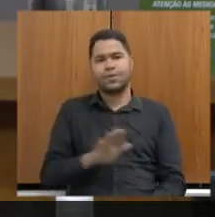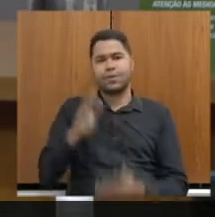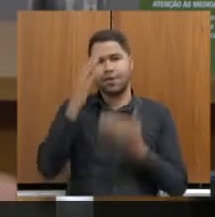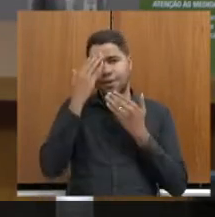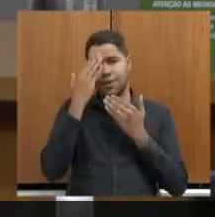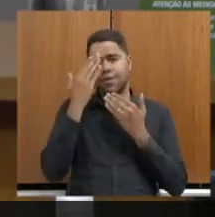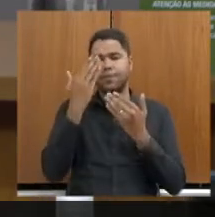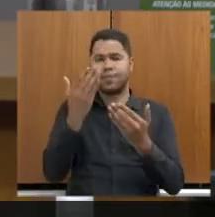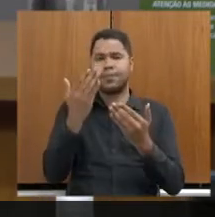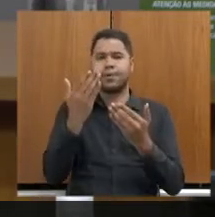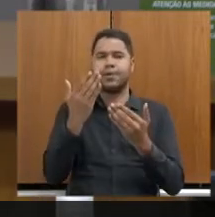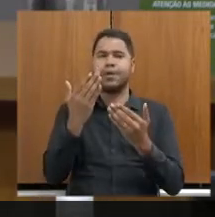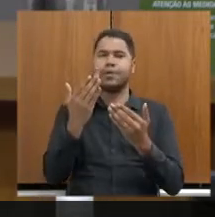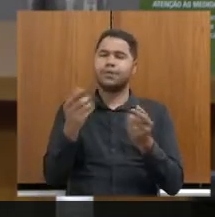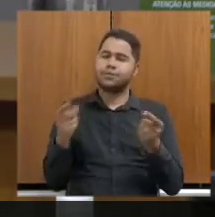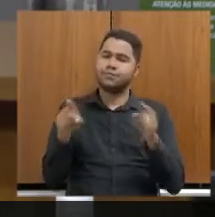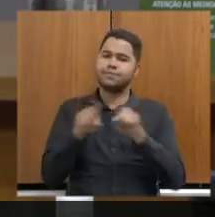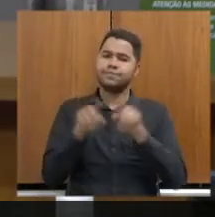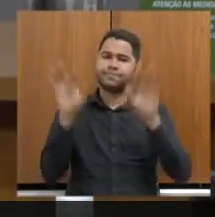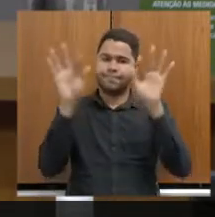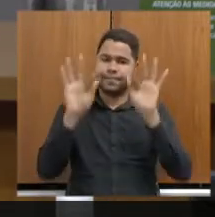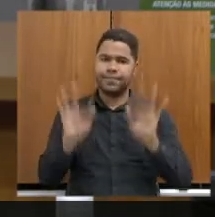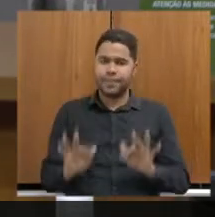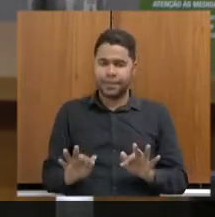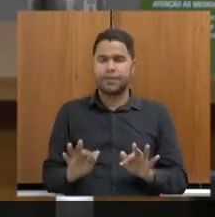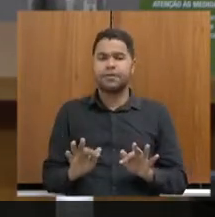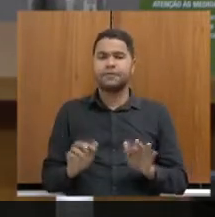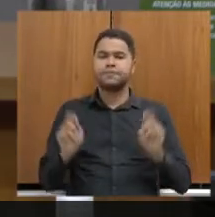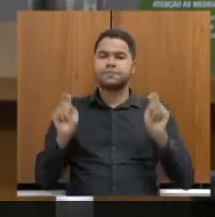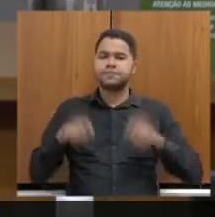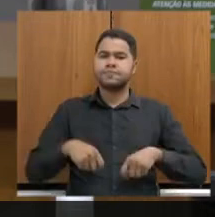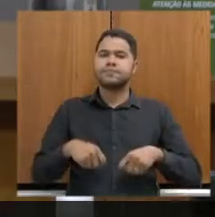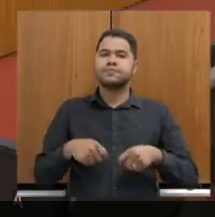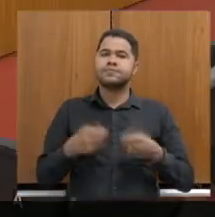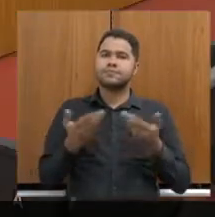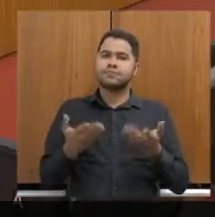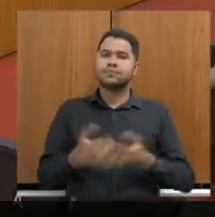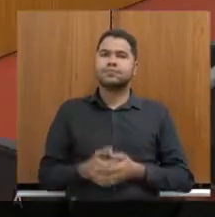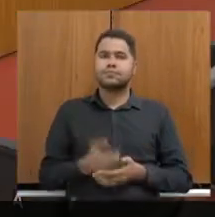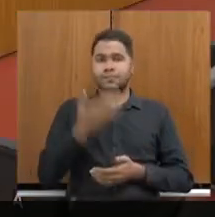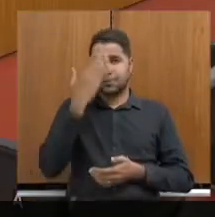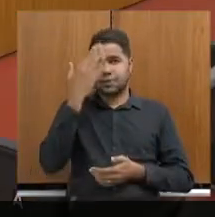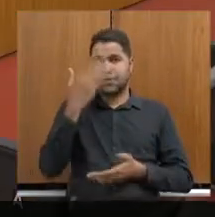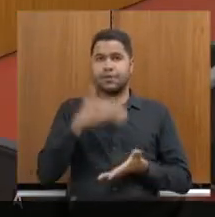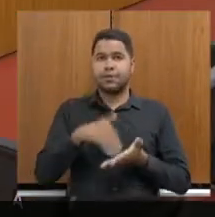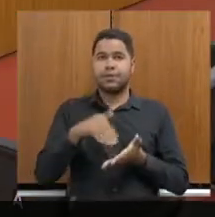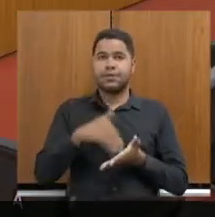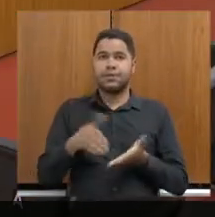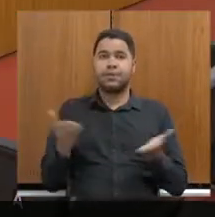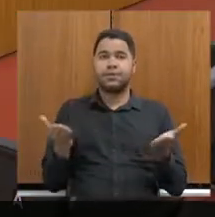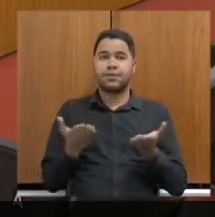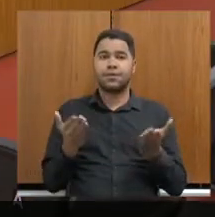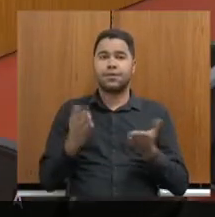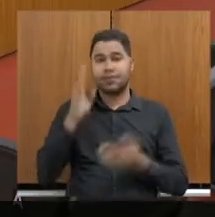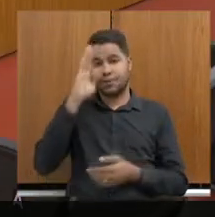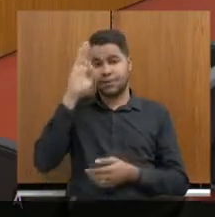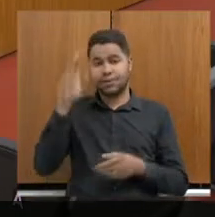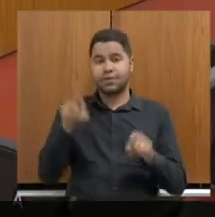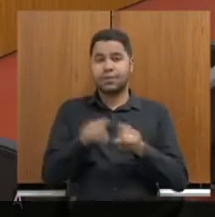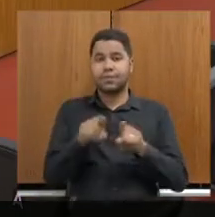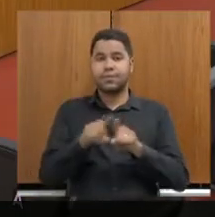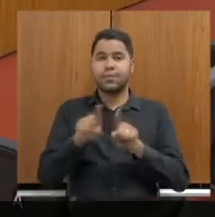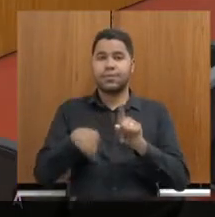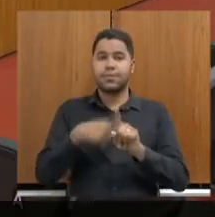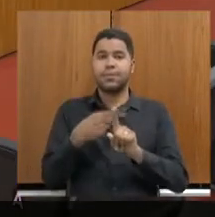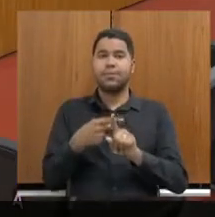obrigado aí pela pela parceria e ficou muito feliz em poder fazer essas entregas na secretaria e aqui gente destacando ainda